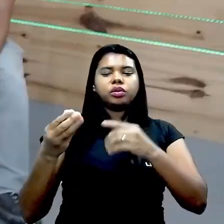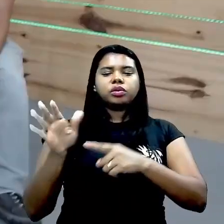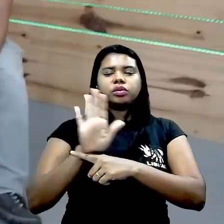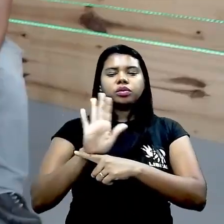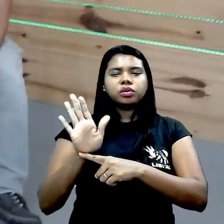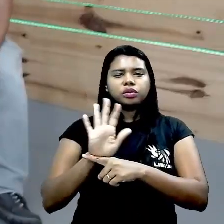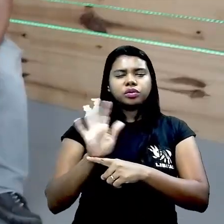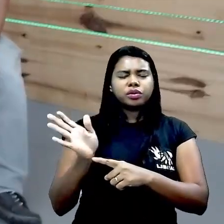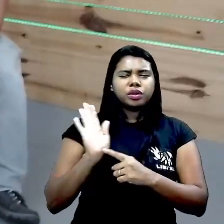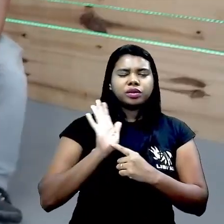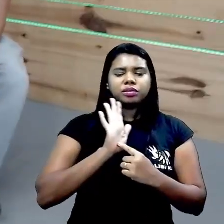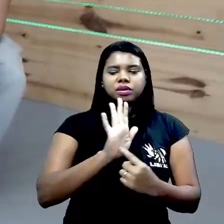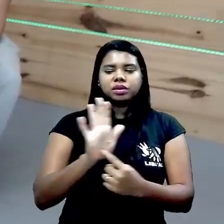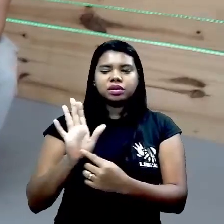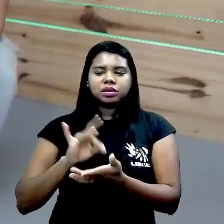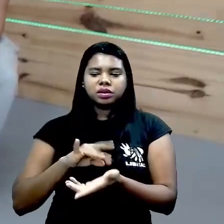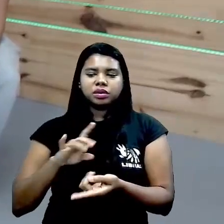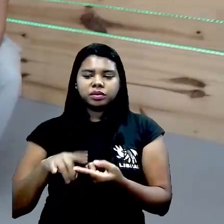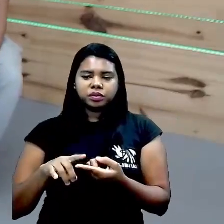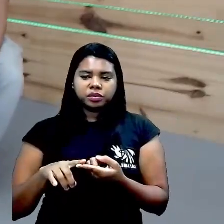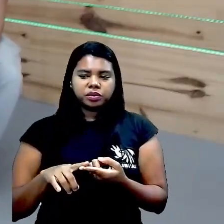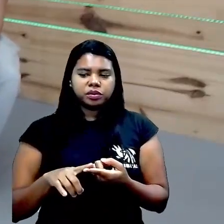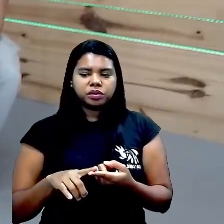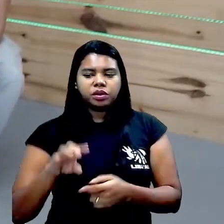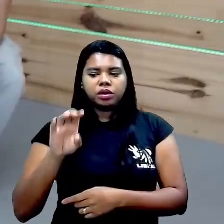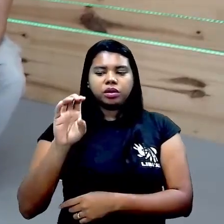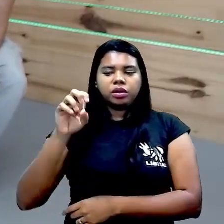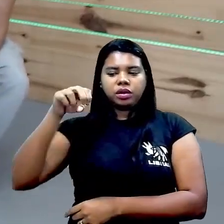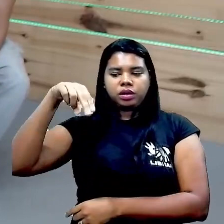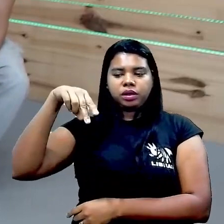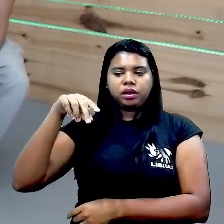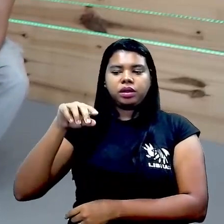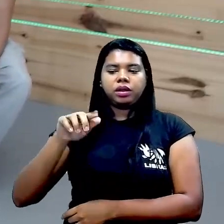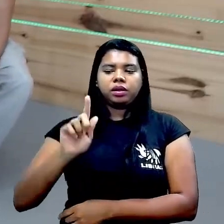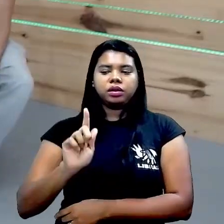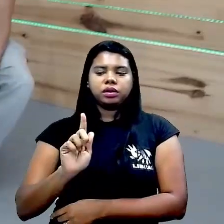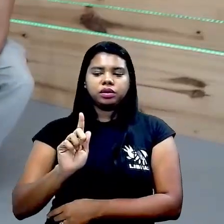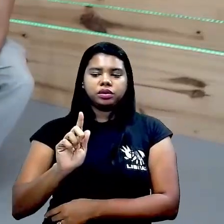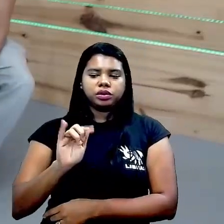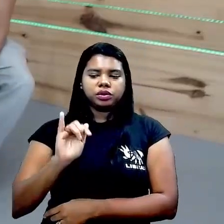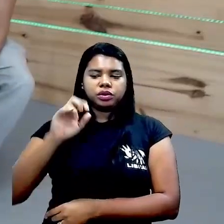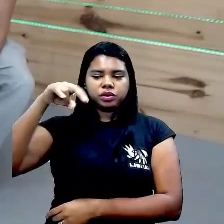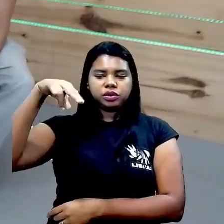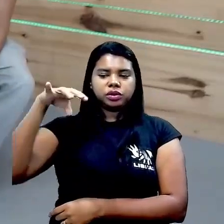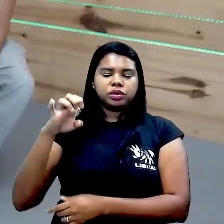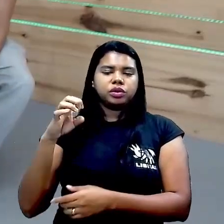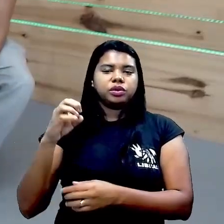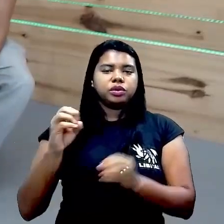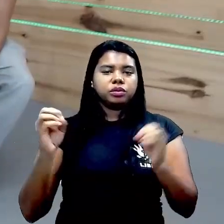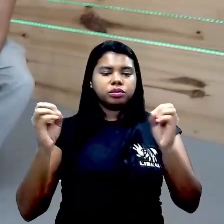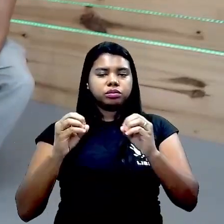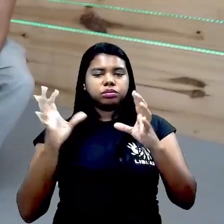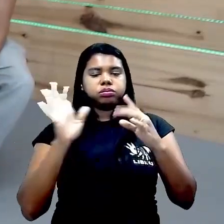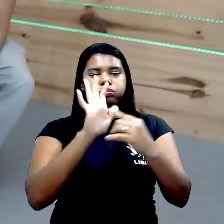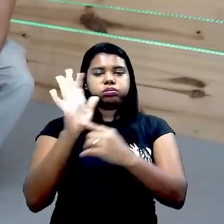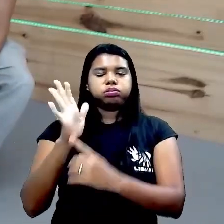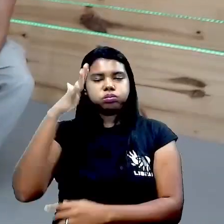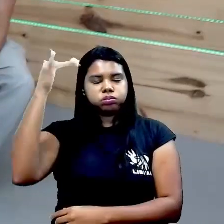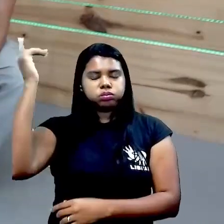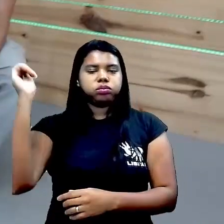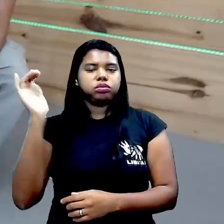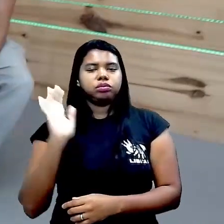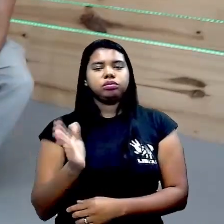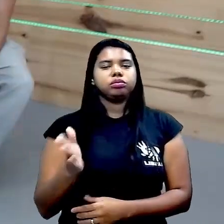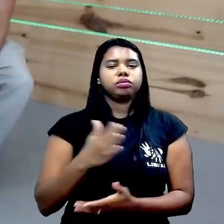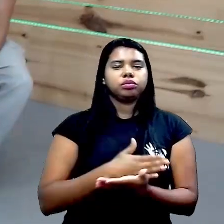ser apresentado. E ele causou um boom tão grande que aí ele foi já solicitado, né?